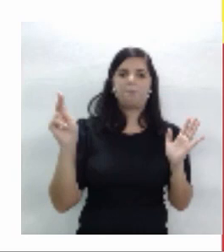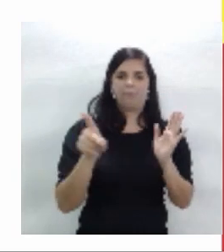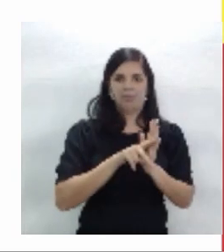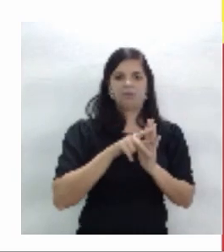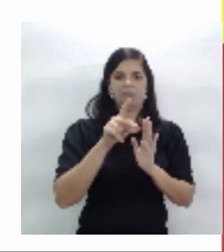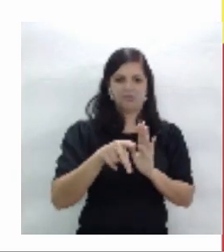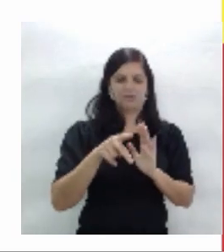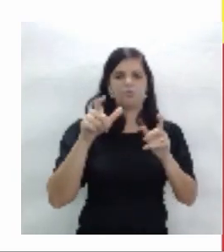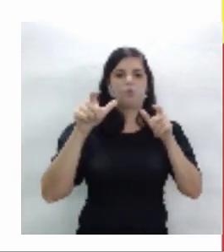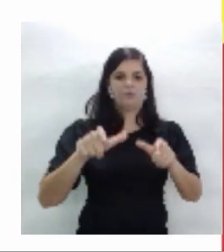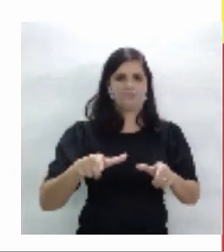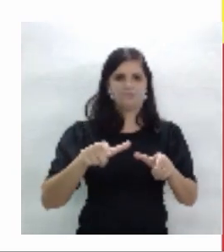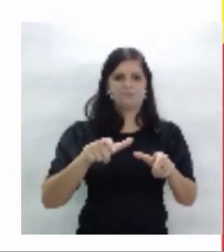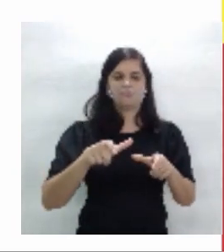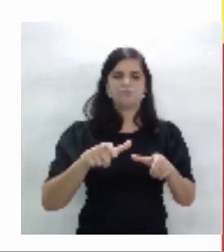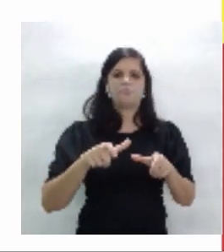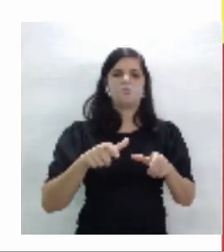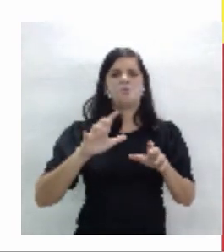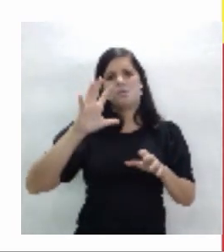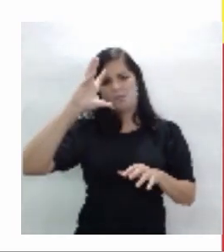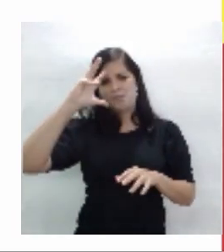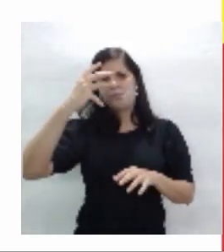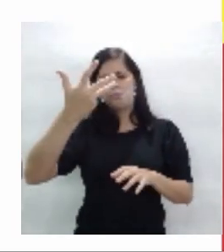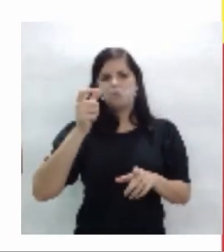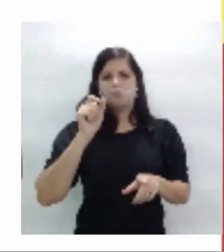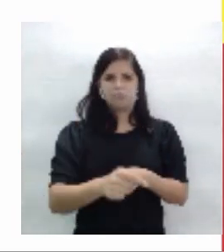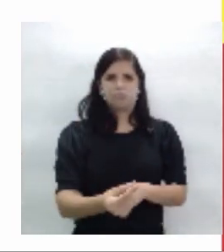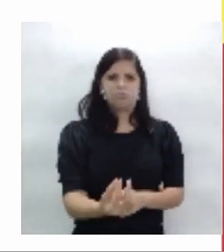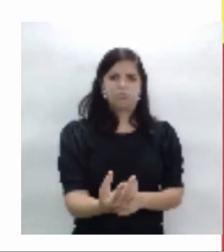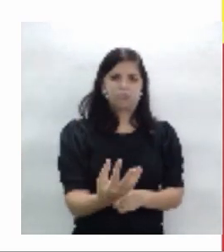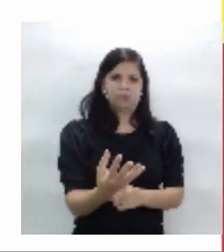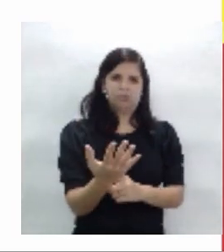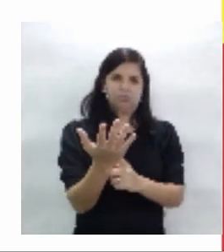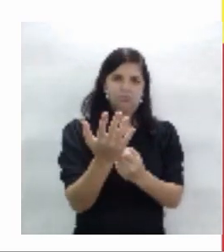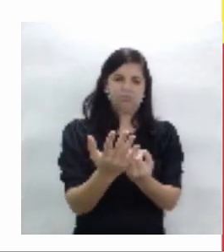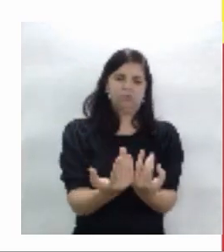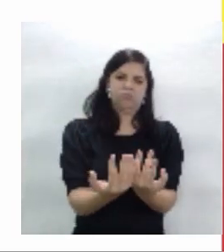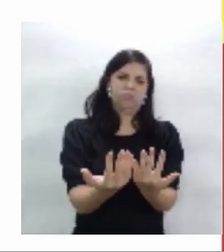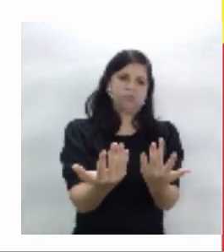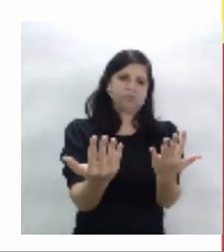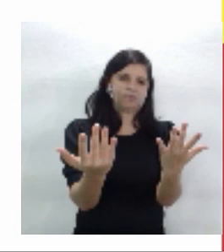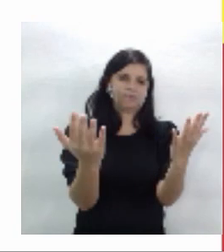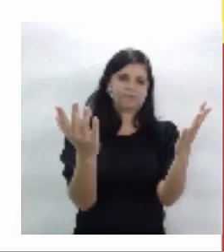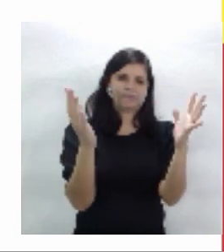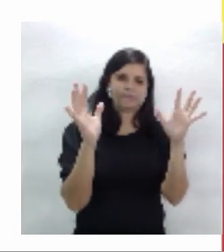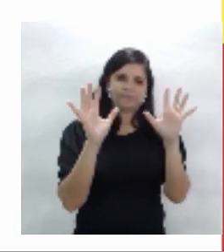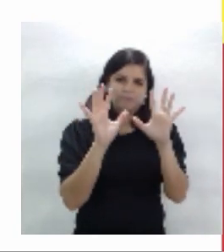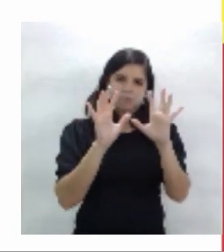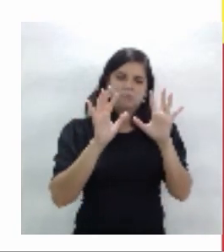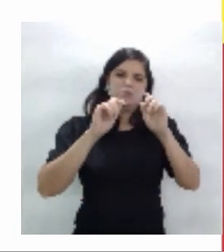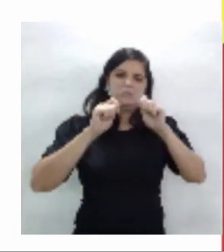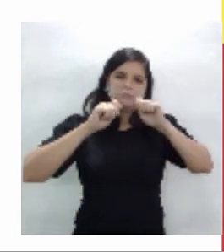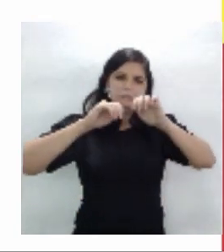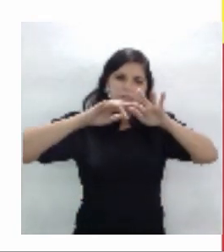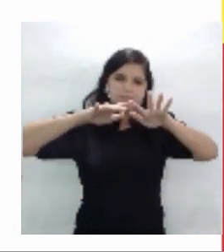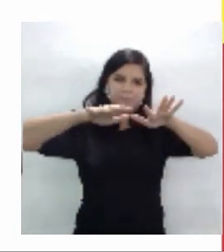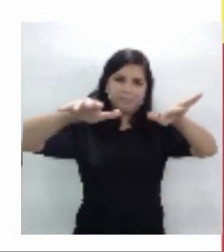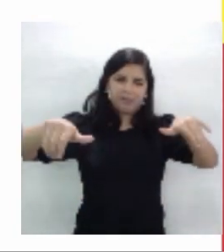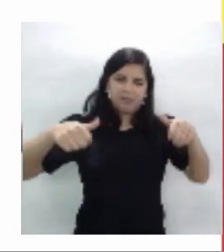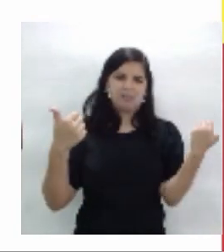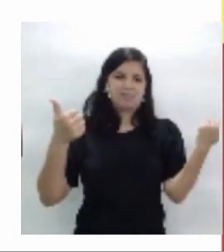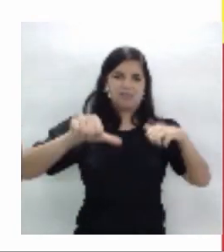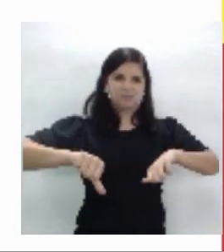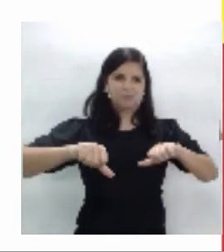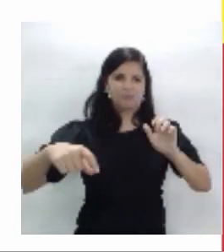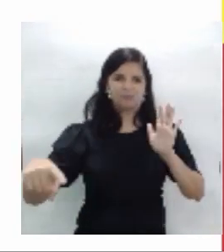do Pantanal. Mas, quando ocorrem algumas queimadas, quando ocorrem alguns impactos, causando, né, impactos negativos